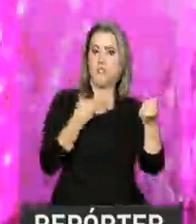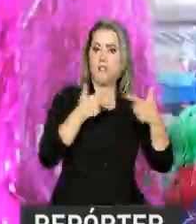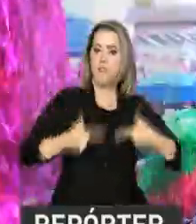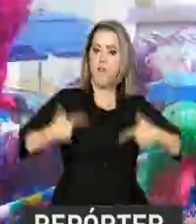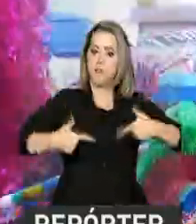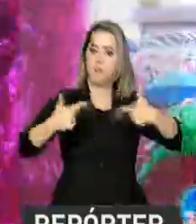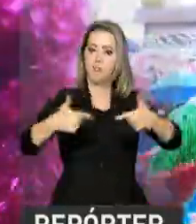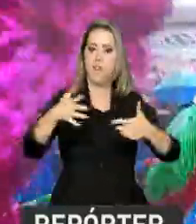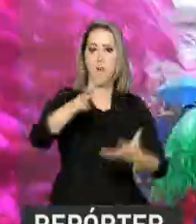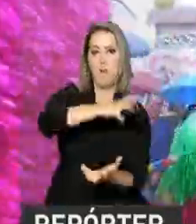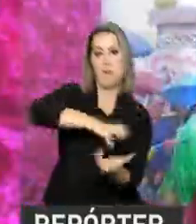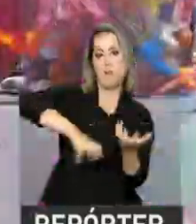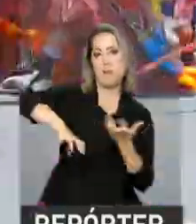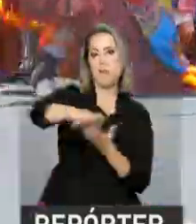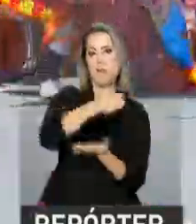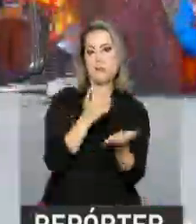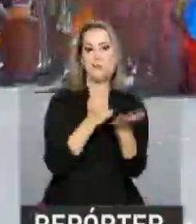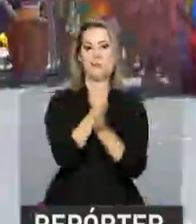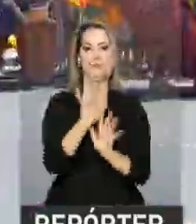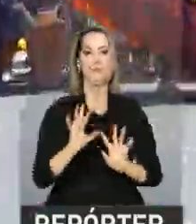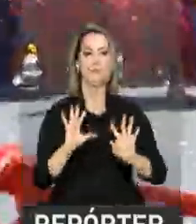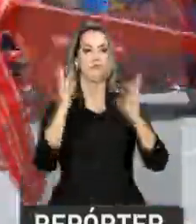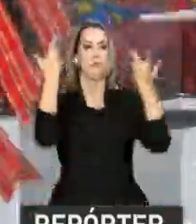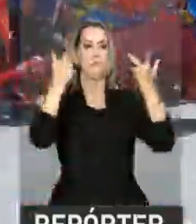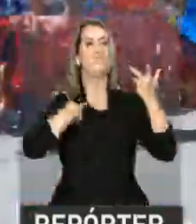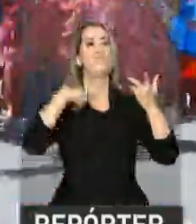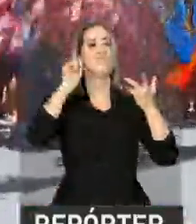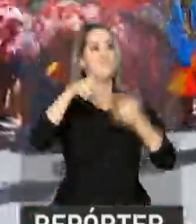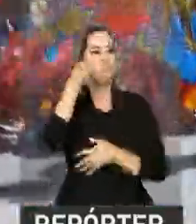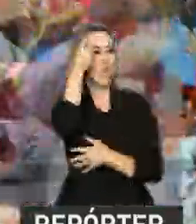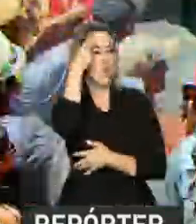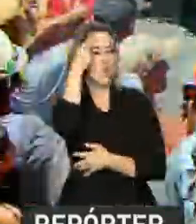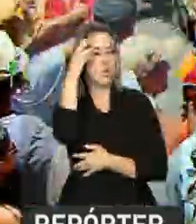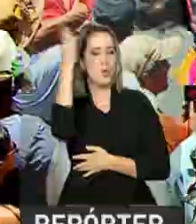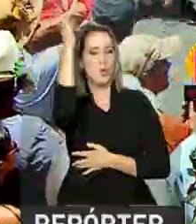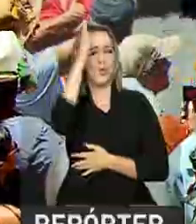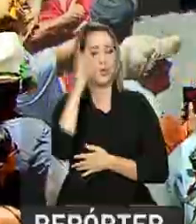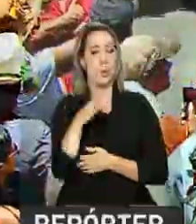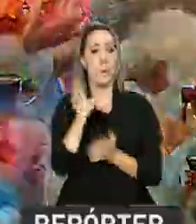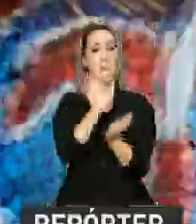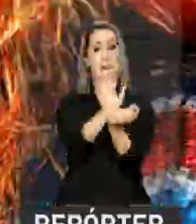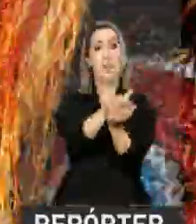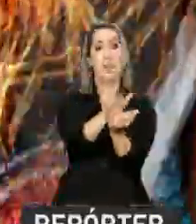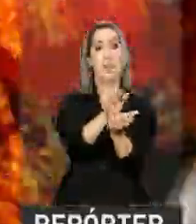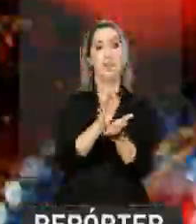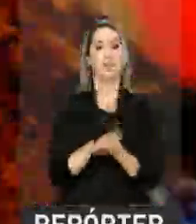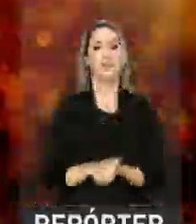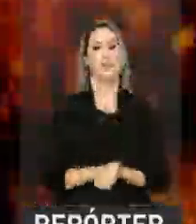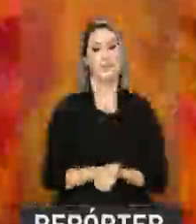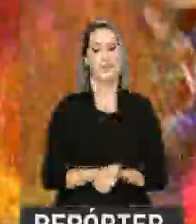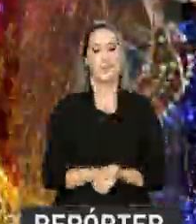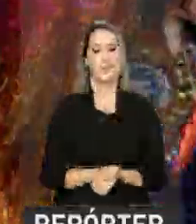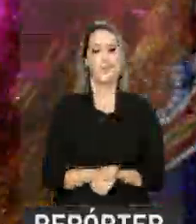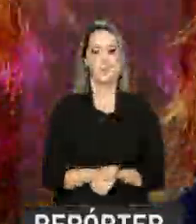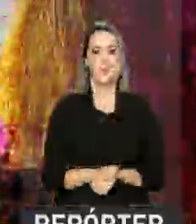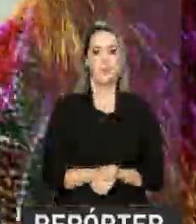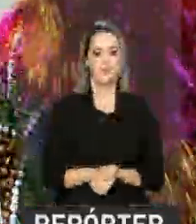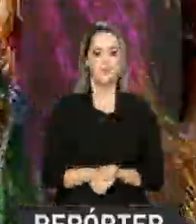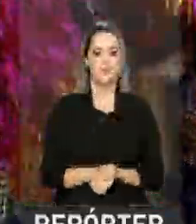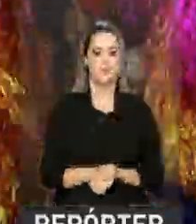do Maracatu Rural, uma das mais tradicionais manifestações da cultura popular de Pernambuco.